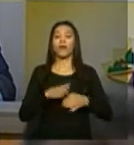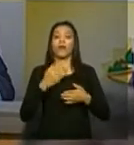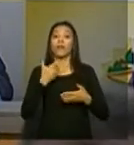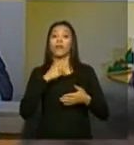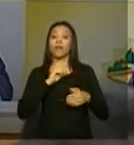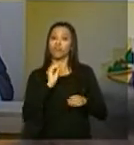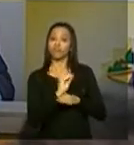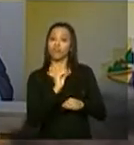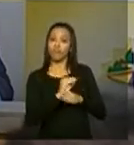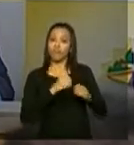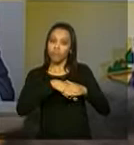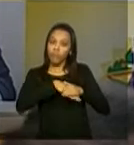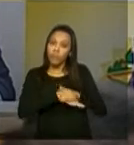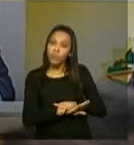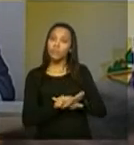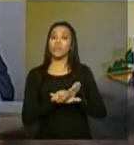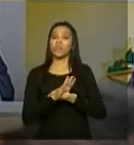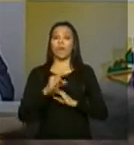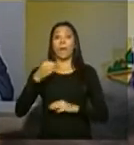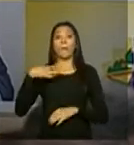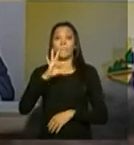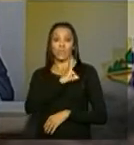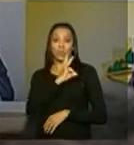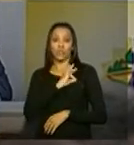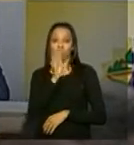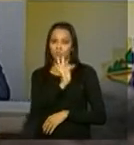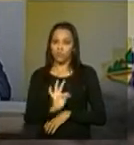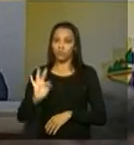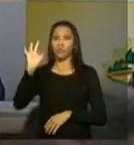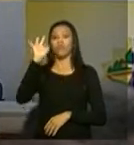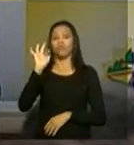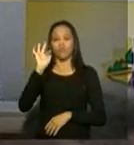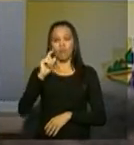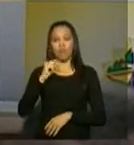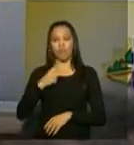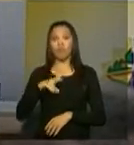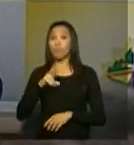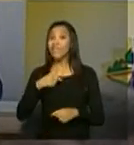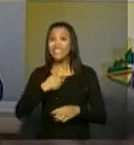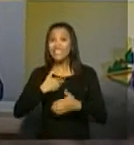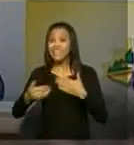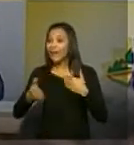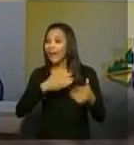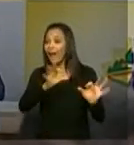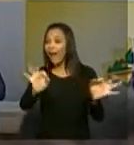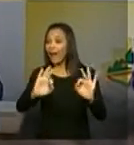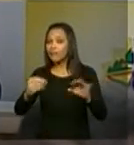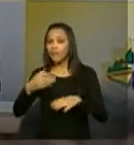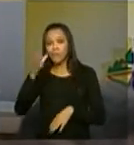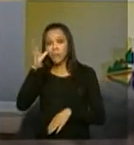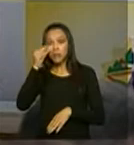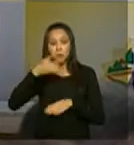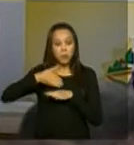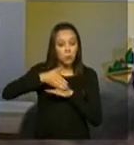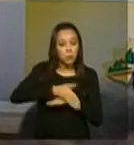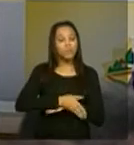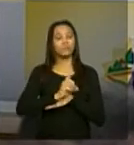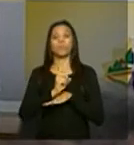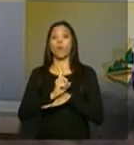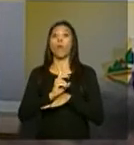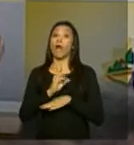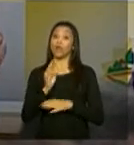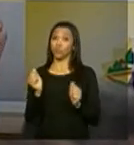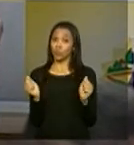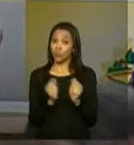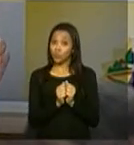autoridades tenham necessidade de acessar as imagens o façam sob a guarda da polícia federal